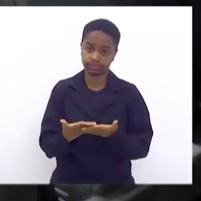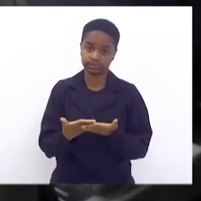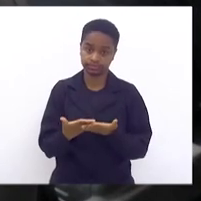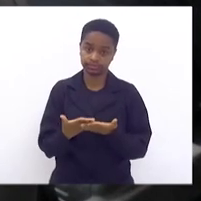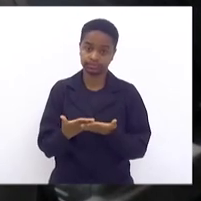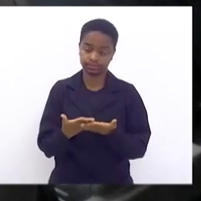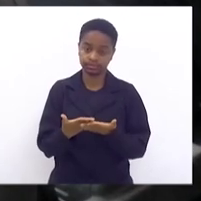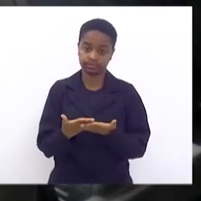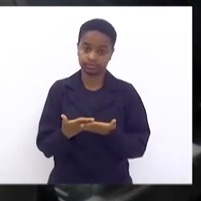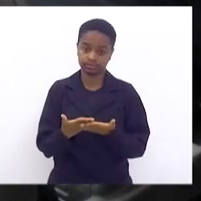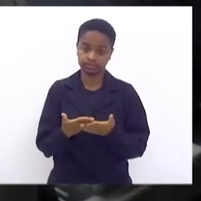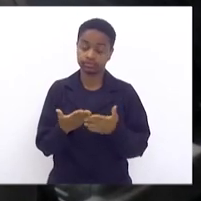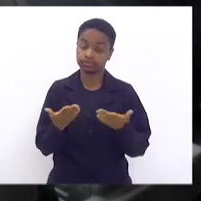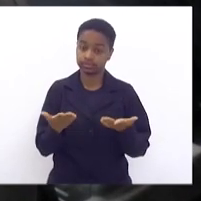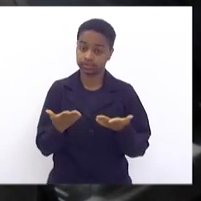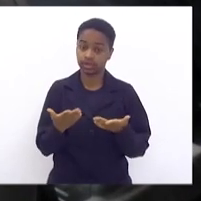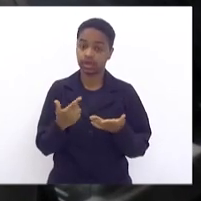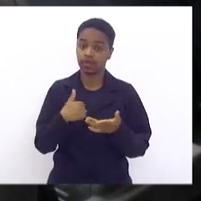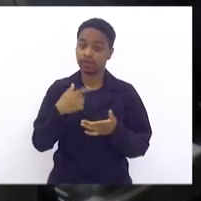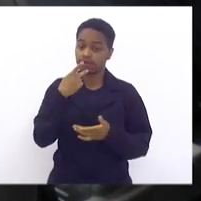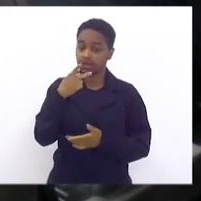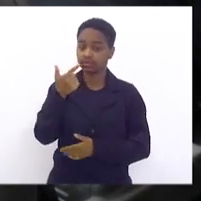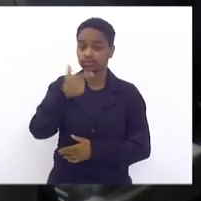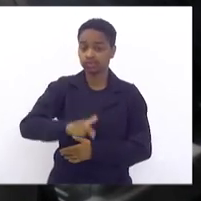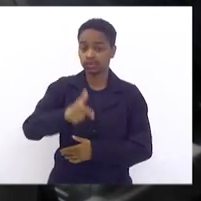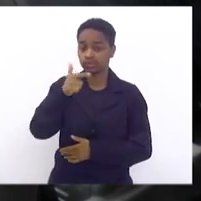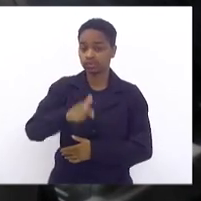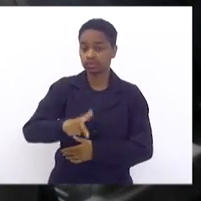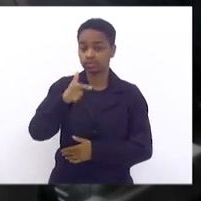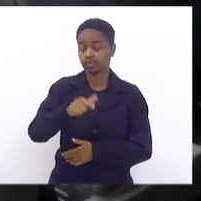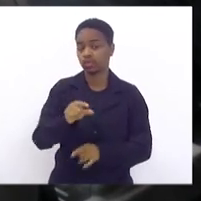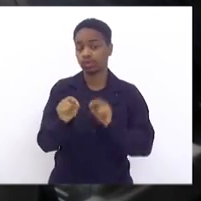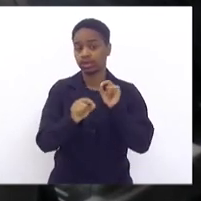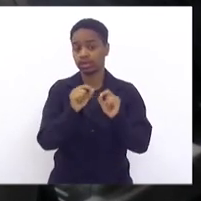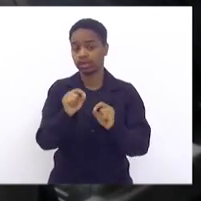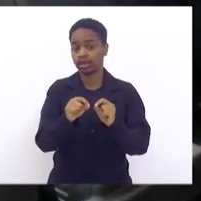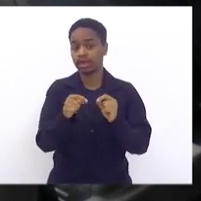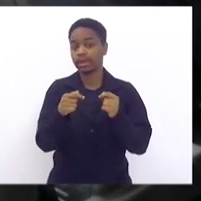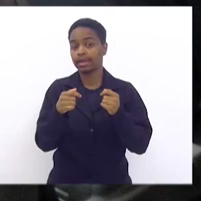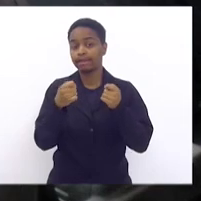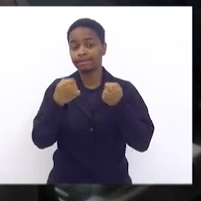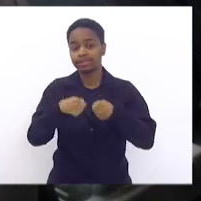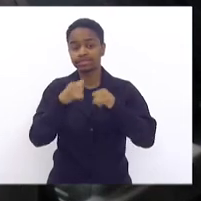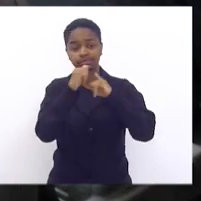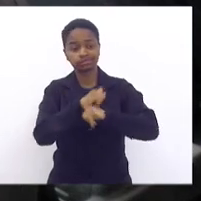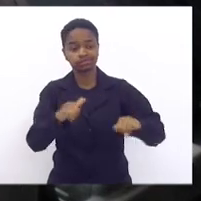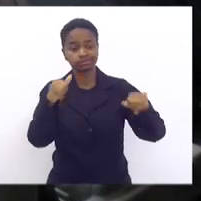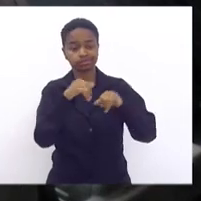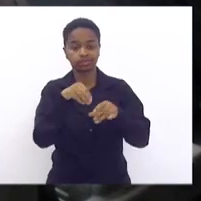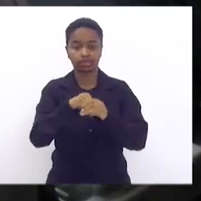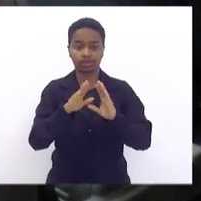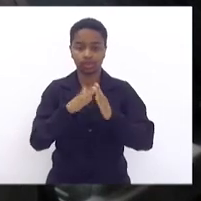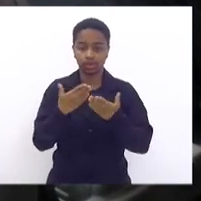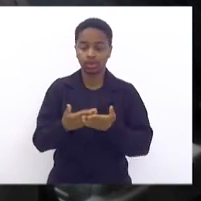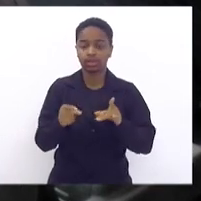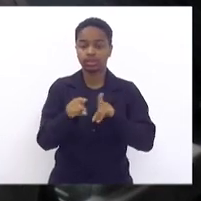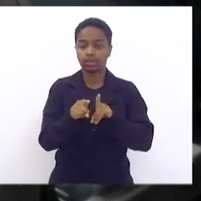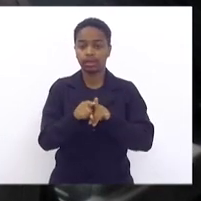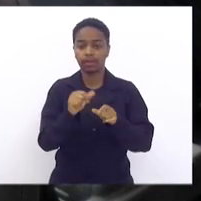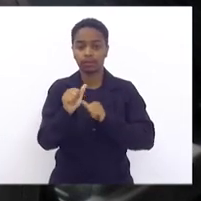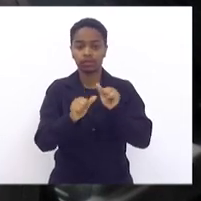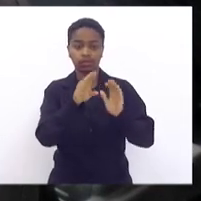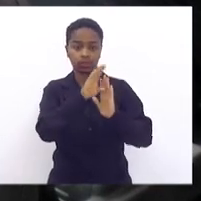embora a gente, por isso que eu estou reforçando muito, queridos deputados, na questão das campanhas e também de alterações dos